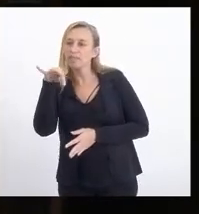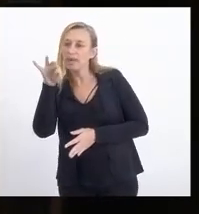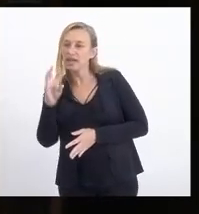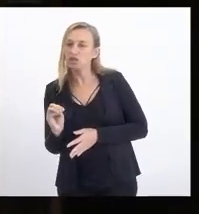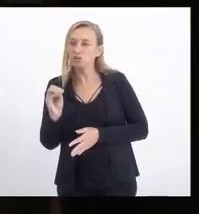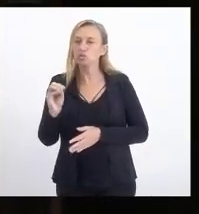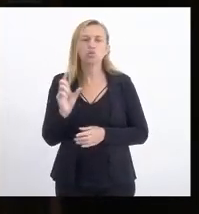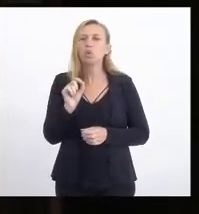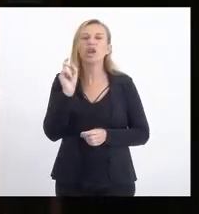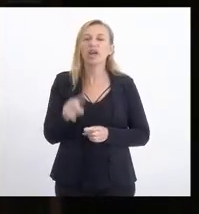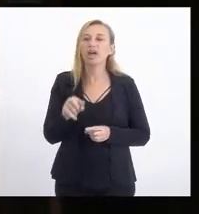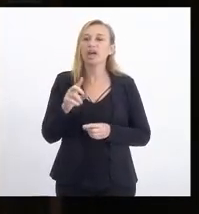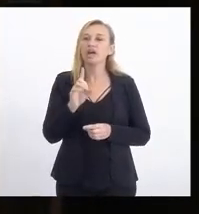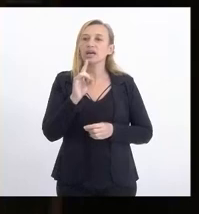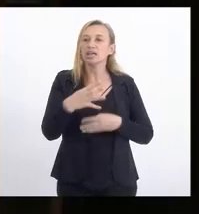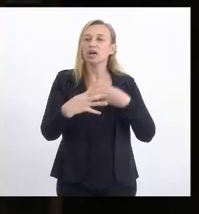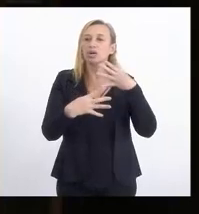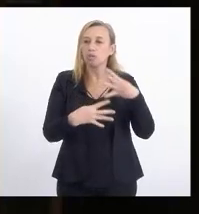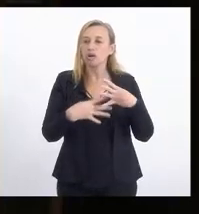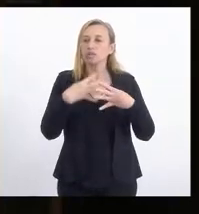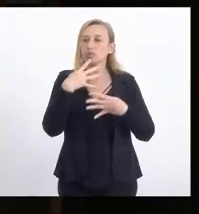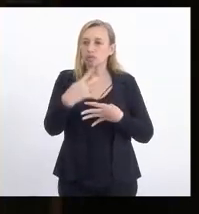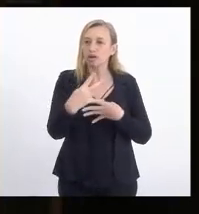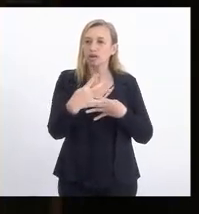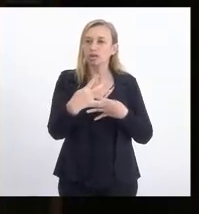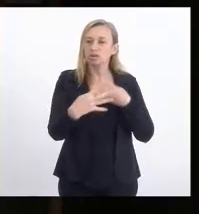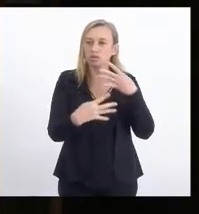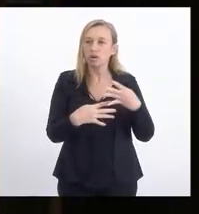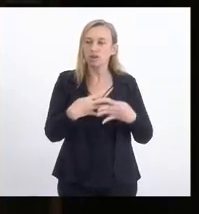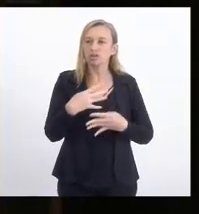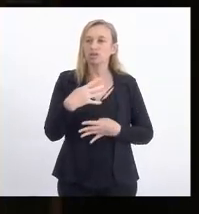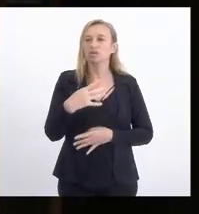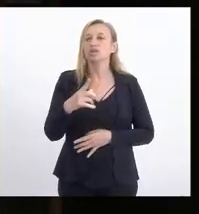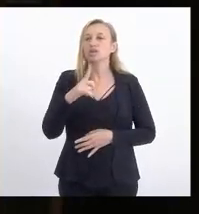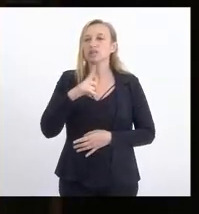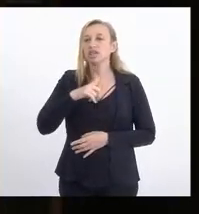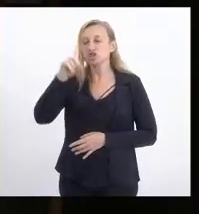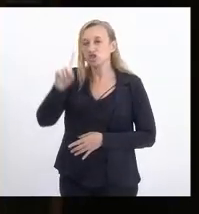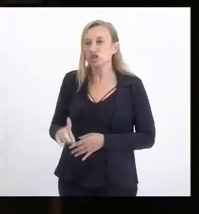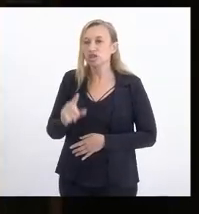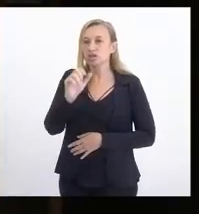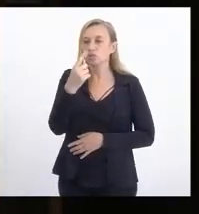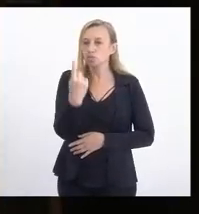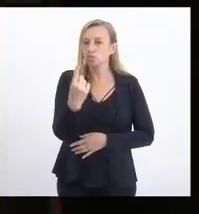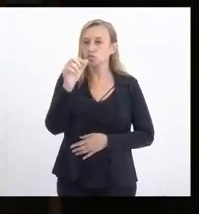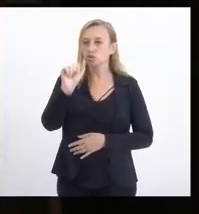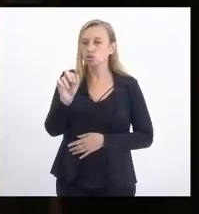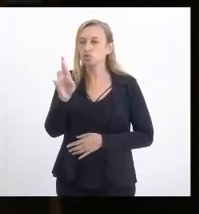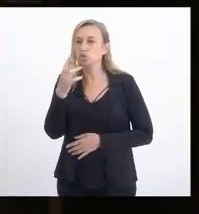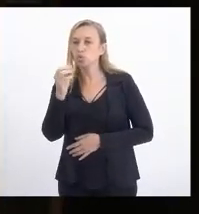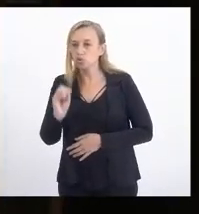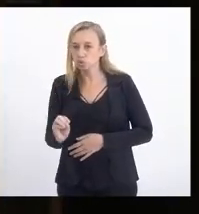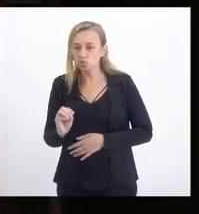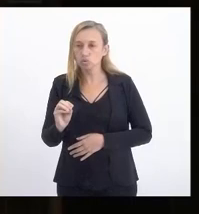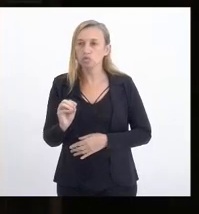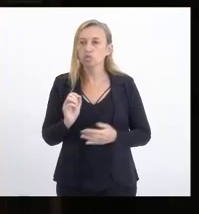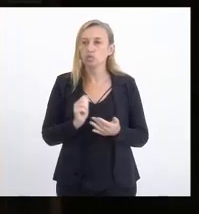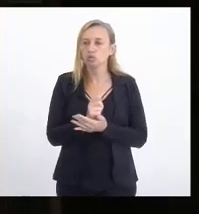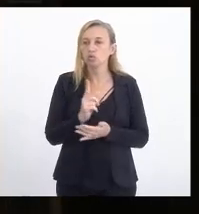a cada quatro anos o militar permaneceu no mesmo posto ou graduação ele tem direito a um soldo para compra de fardamento